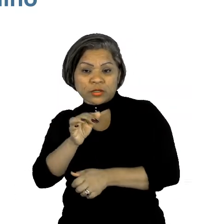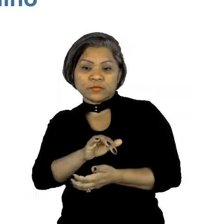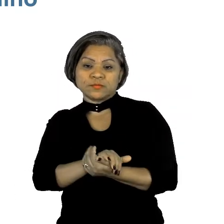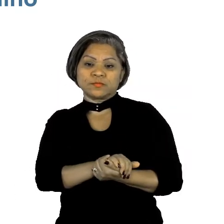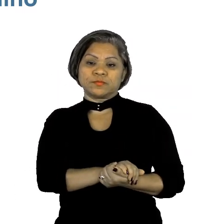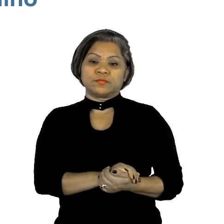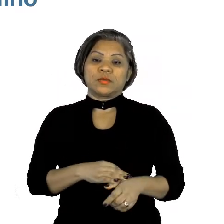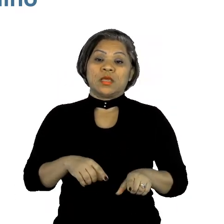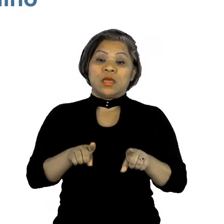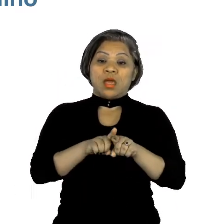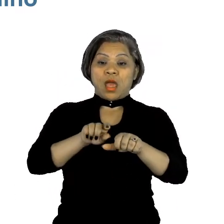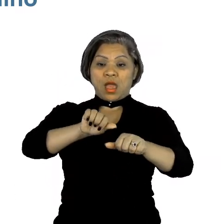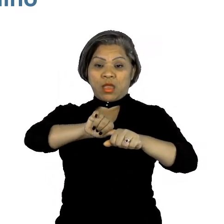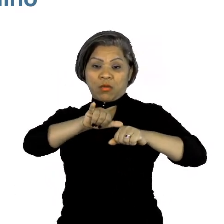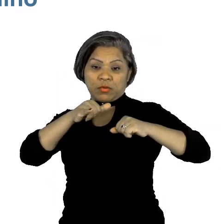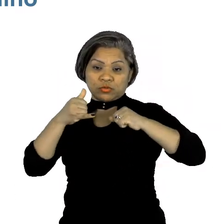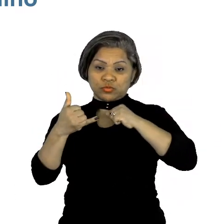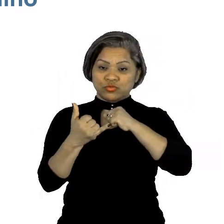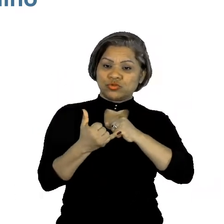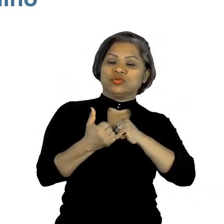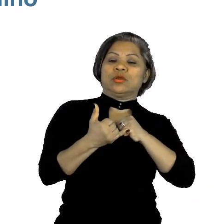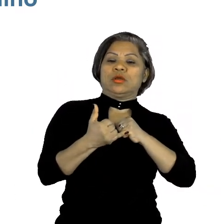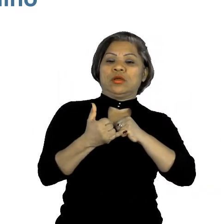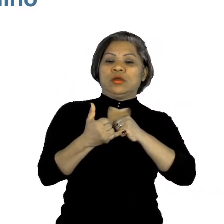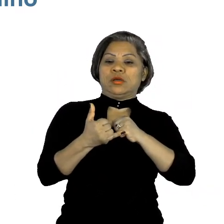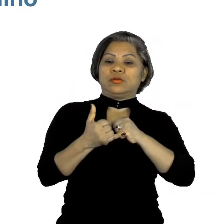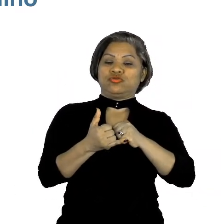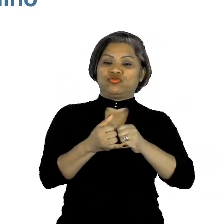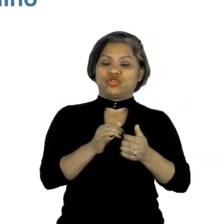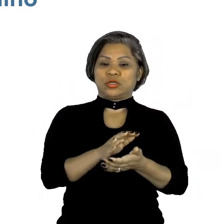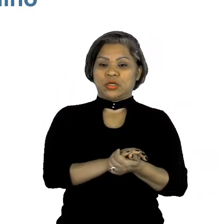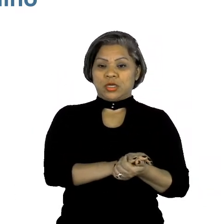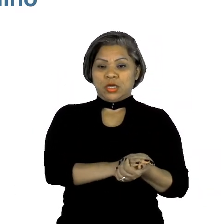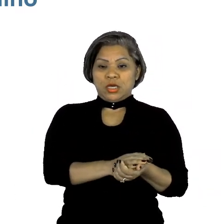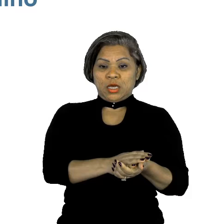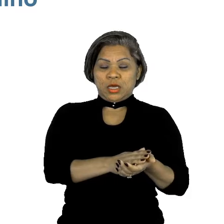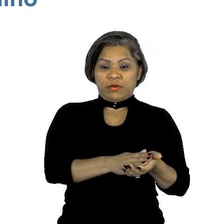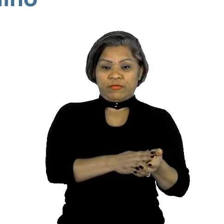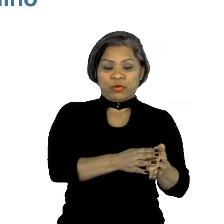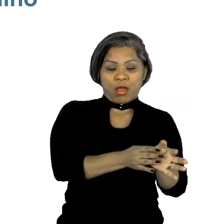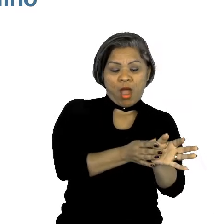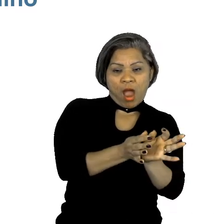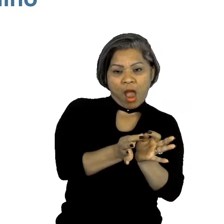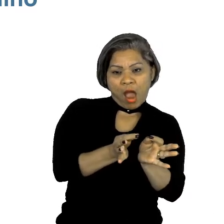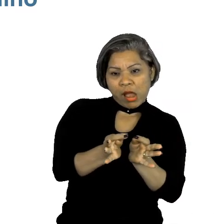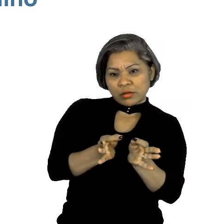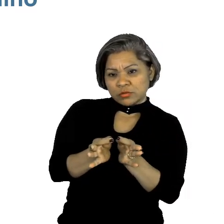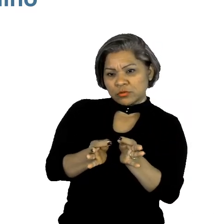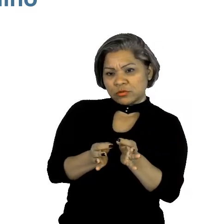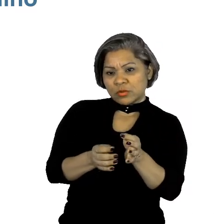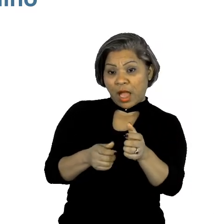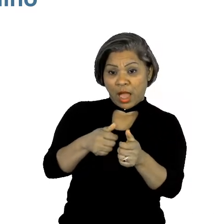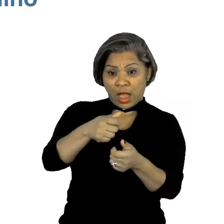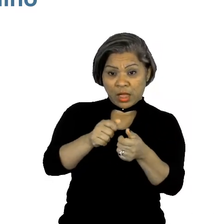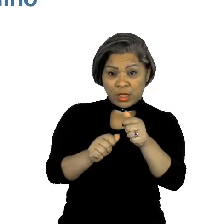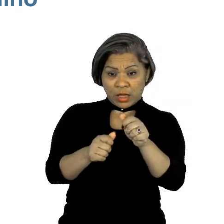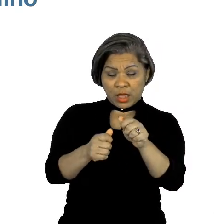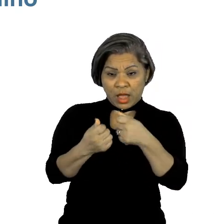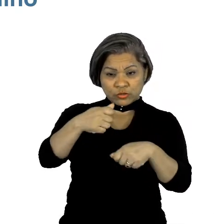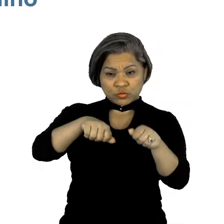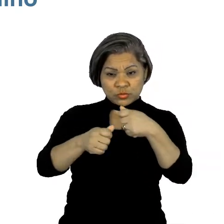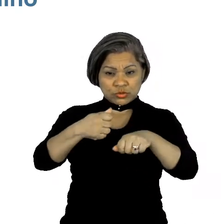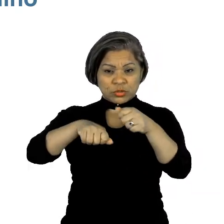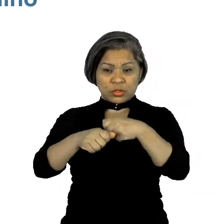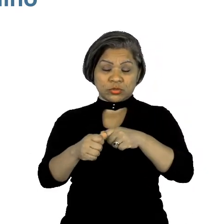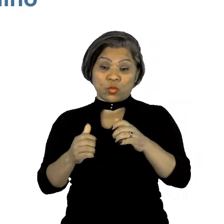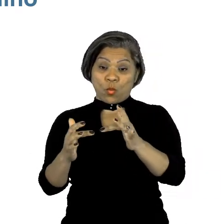adjetivo administrativo, porque administrativo é um adjetivo de assistente, concorda com o